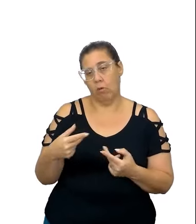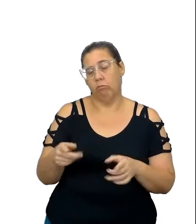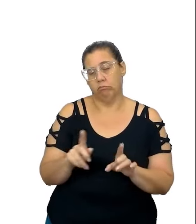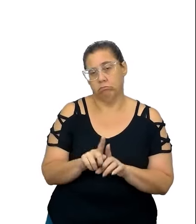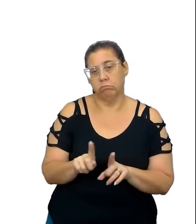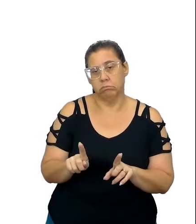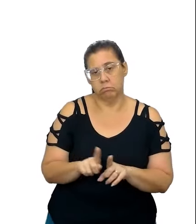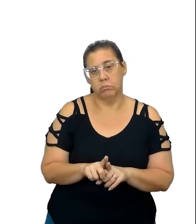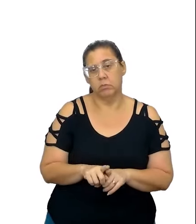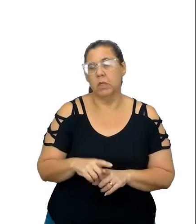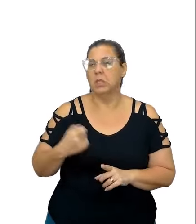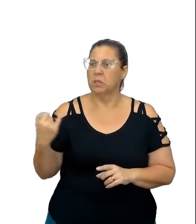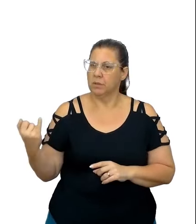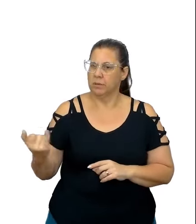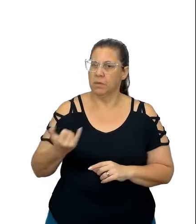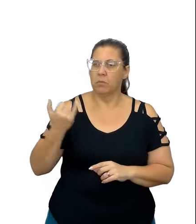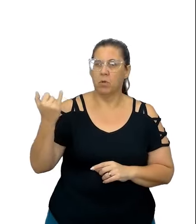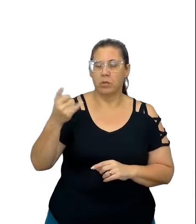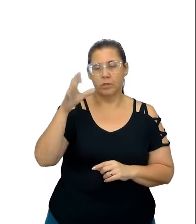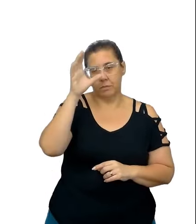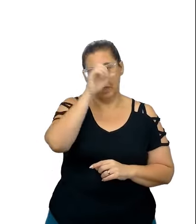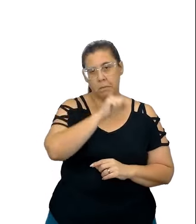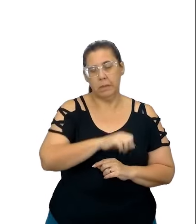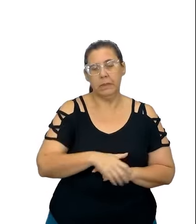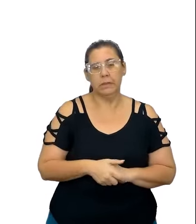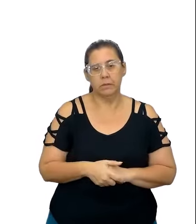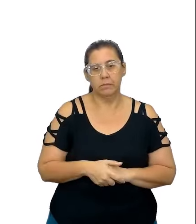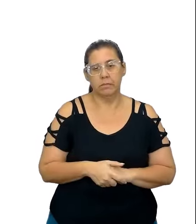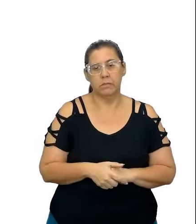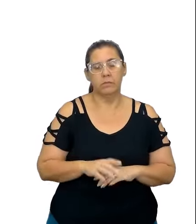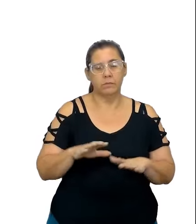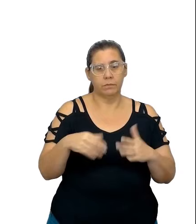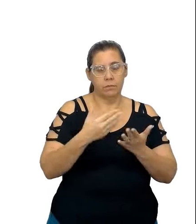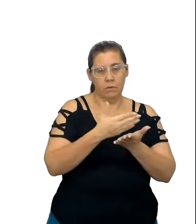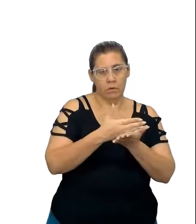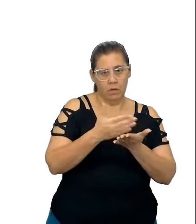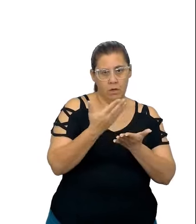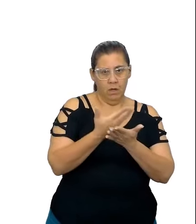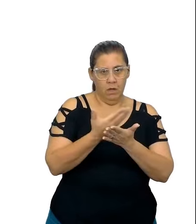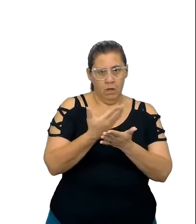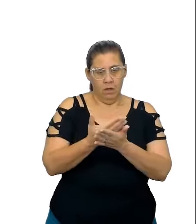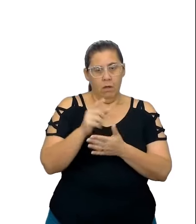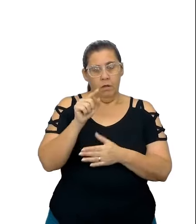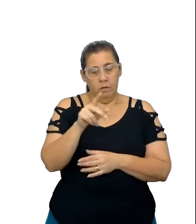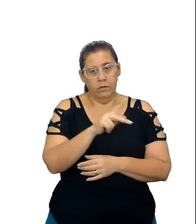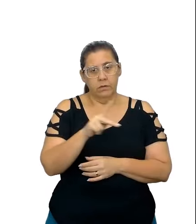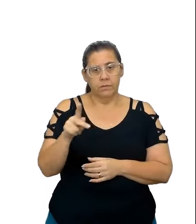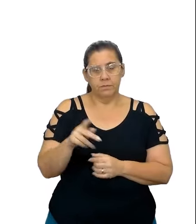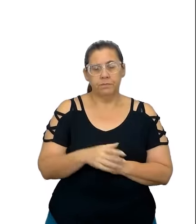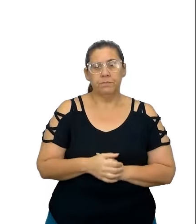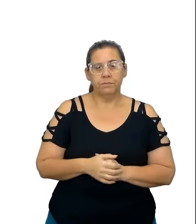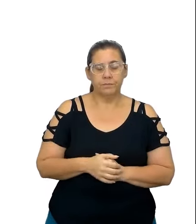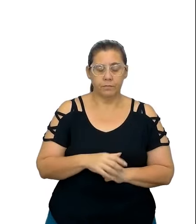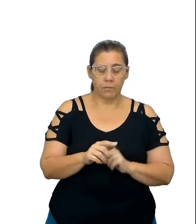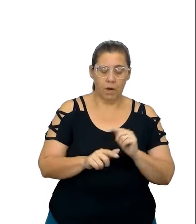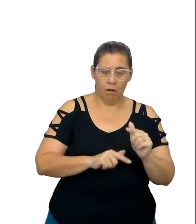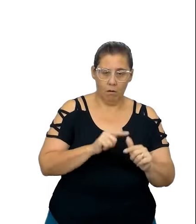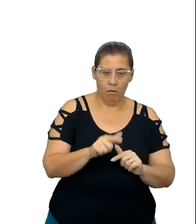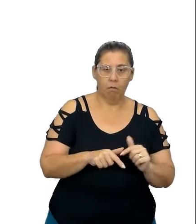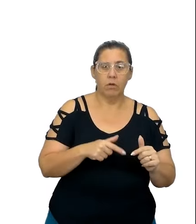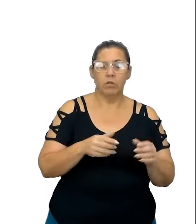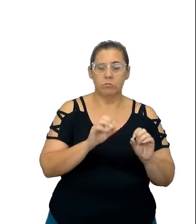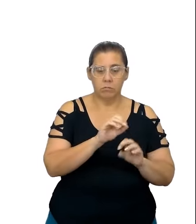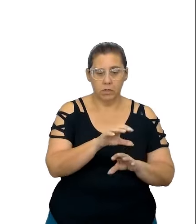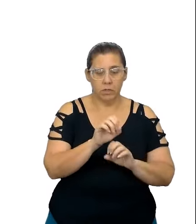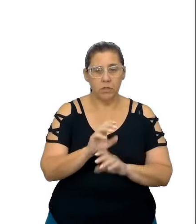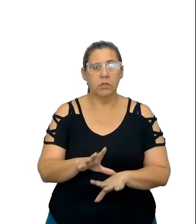situação riquíssima para se aprender. Então, nós, no início da aula, você, professor, trabalhou lá com a